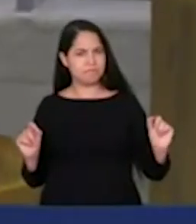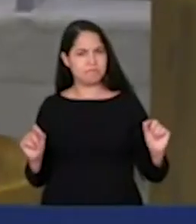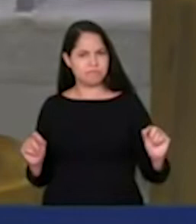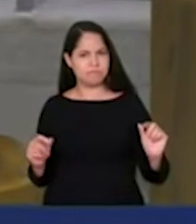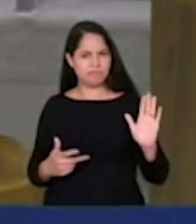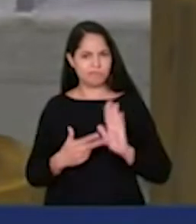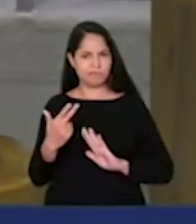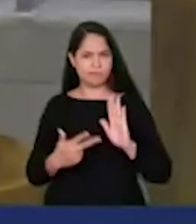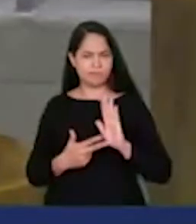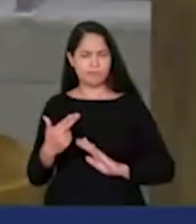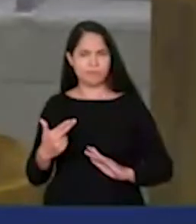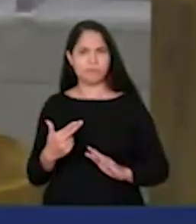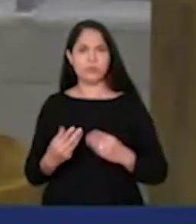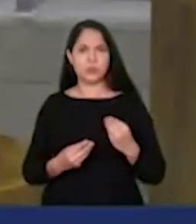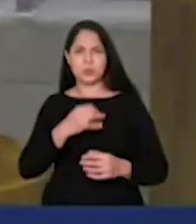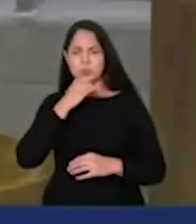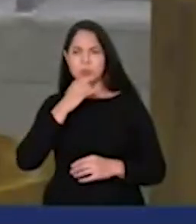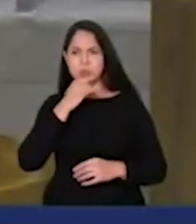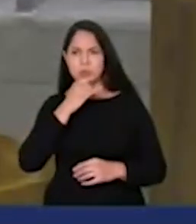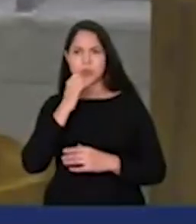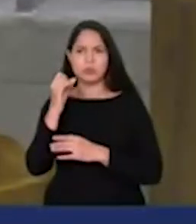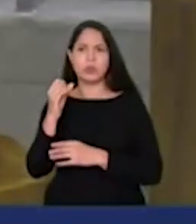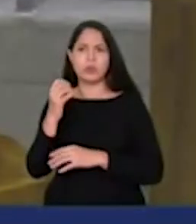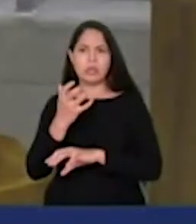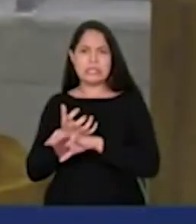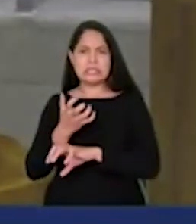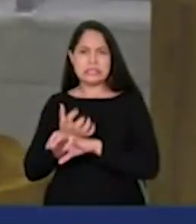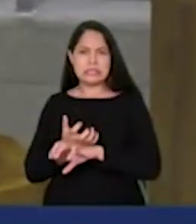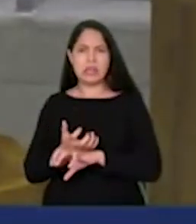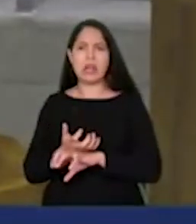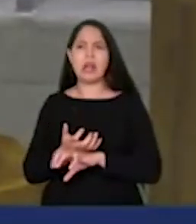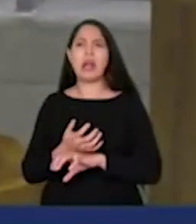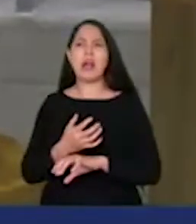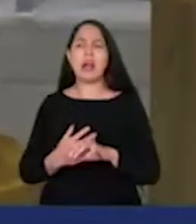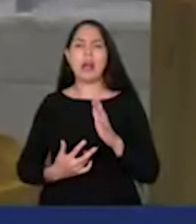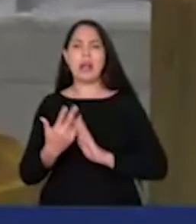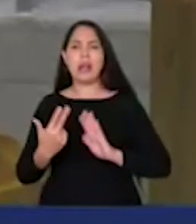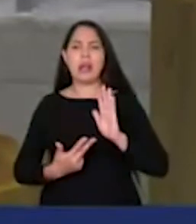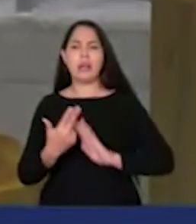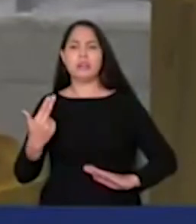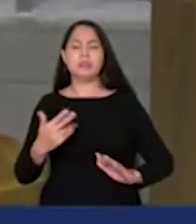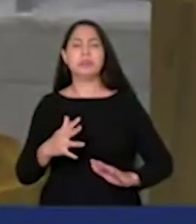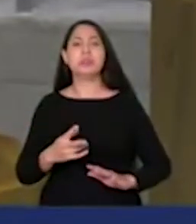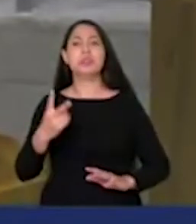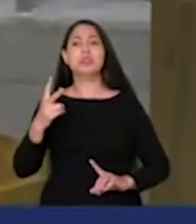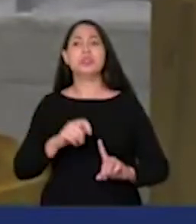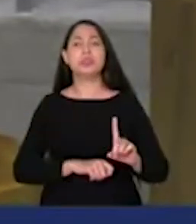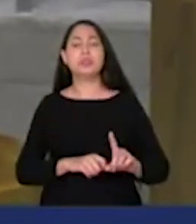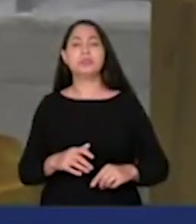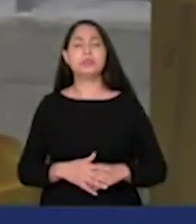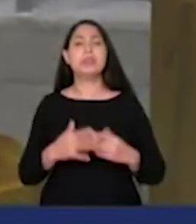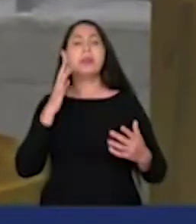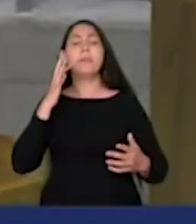cirurgias ortopédicas, chega a 2 meses ou mais. Pacientes estão indo para casa sem